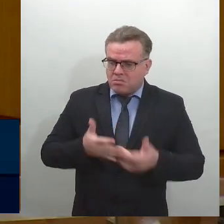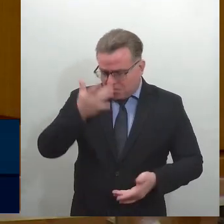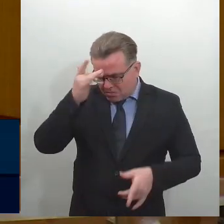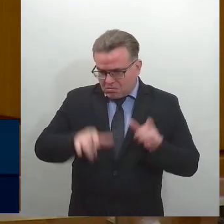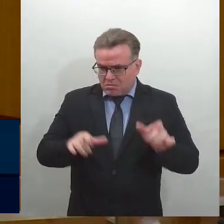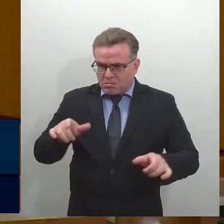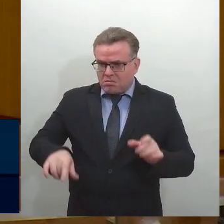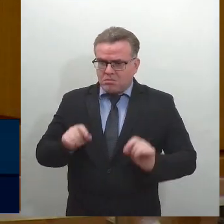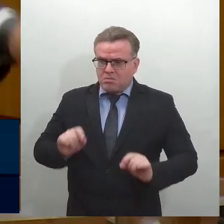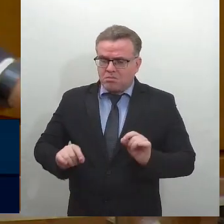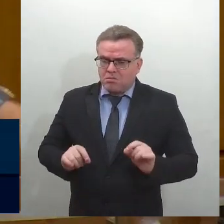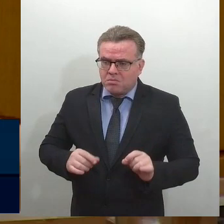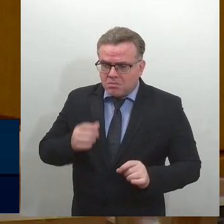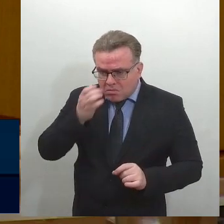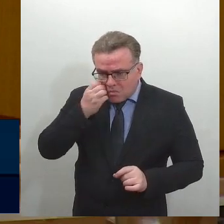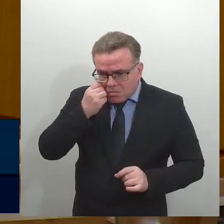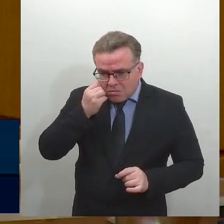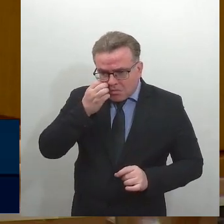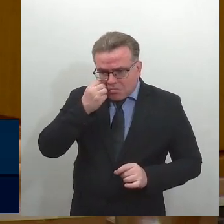venha com um único argumento: